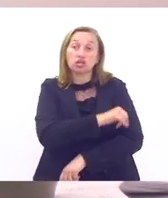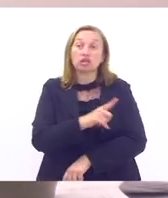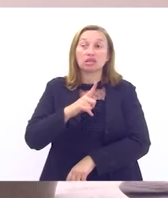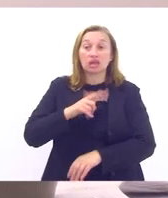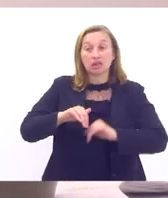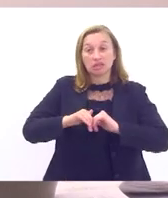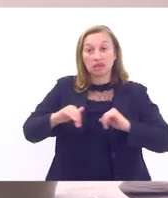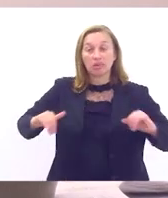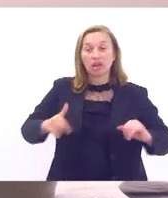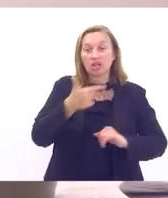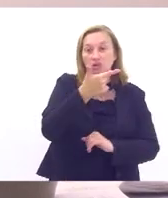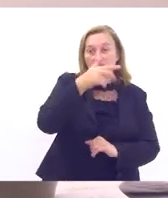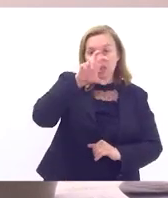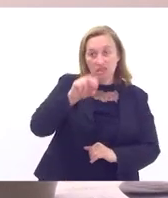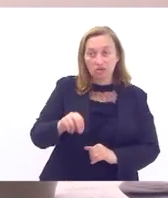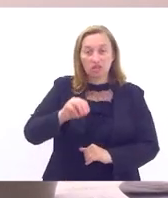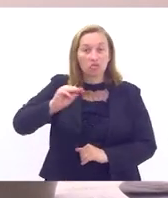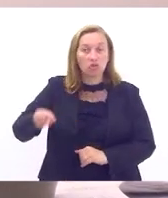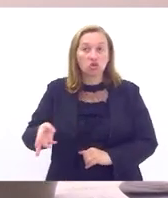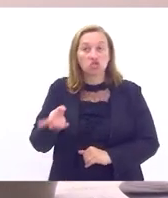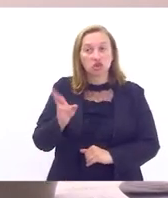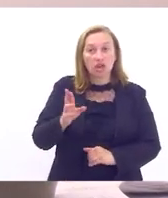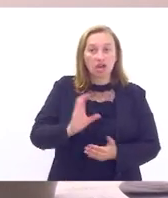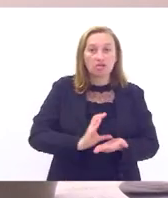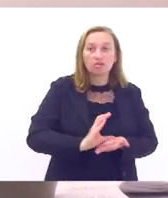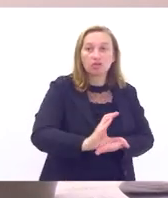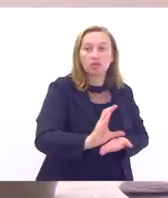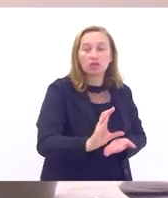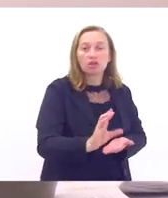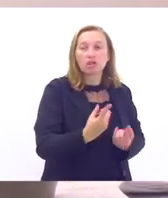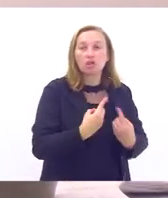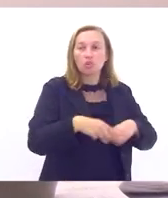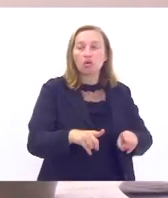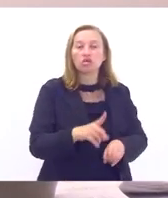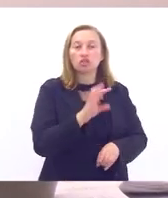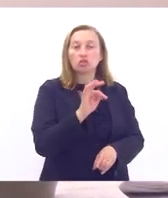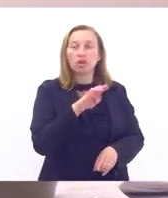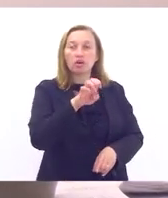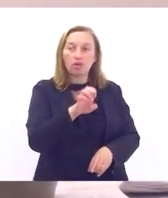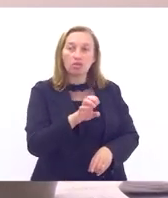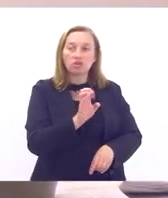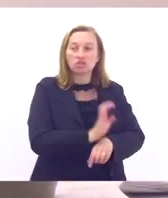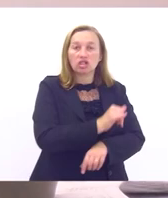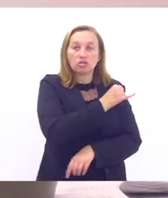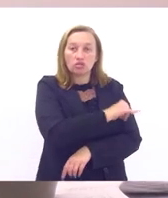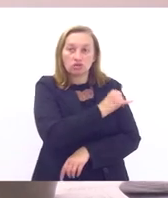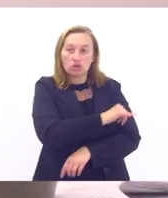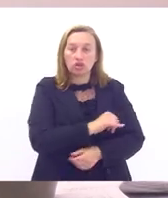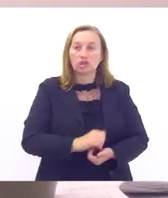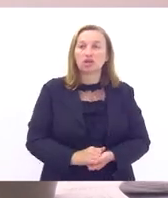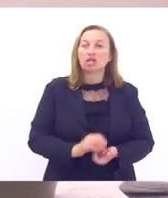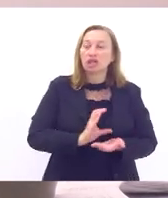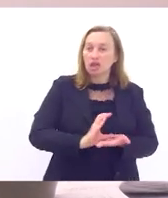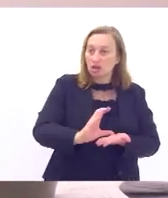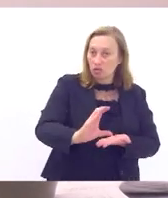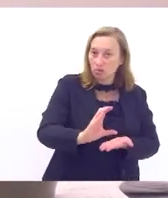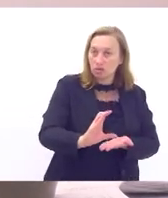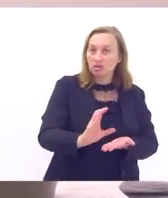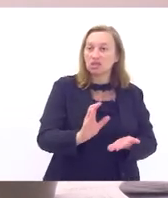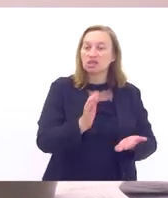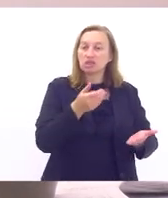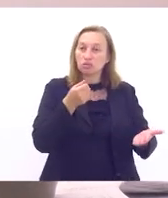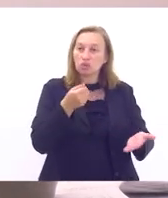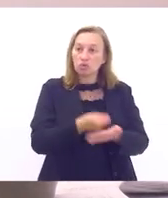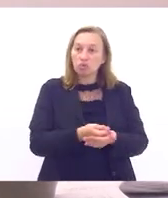separado 250 milhões de reais para enfrentamento à tuberculose no Estado do Rio de Janeiro, recurso esse que está sendo executado